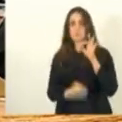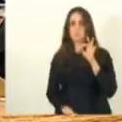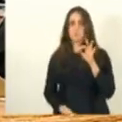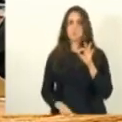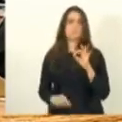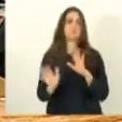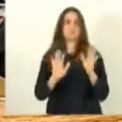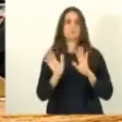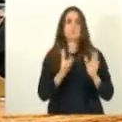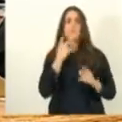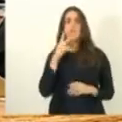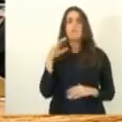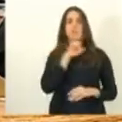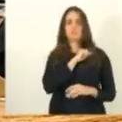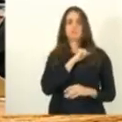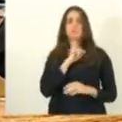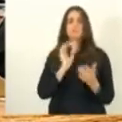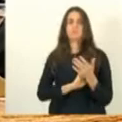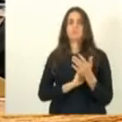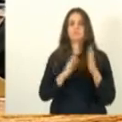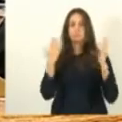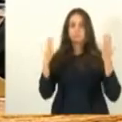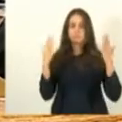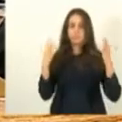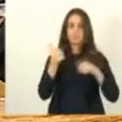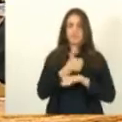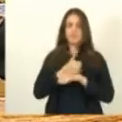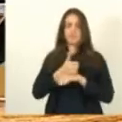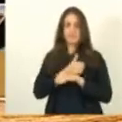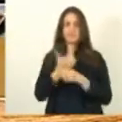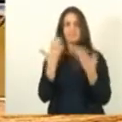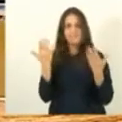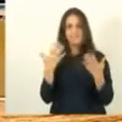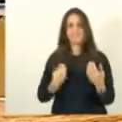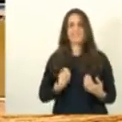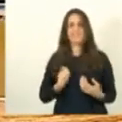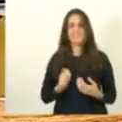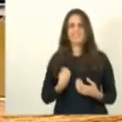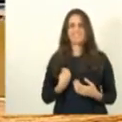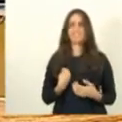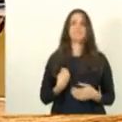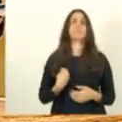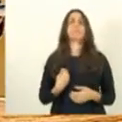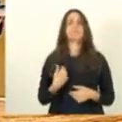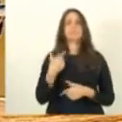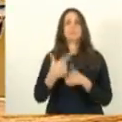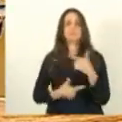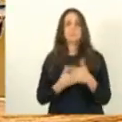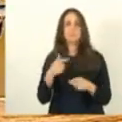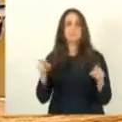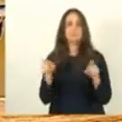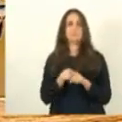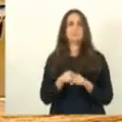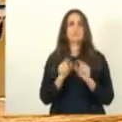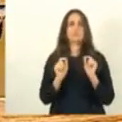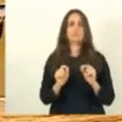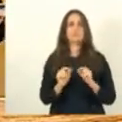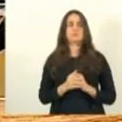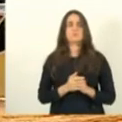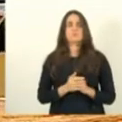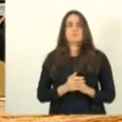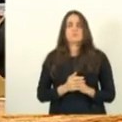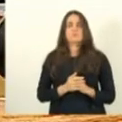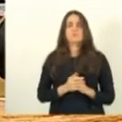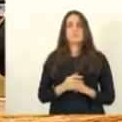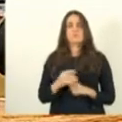aqui, eu quero parabenizar esses agentes socioeducativos, quero parabenizar o trabalho também